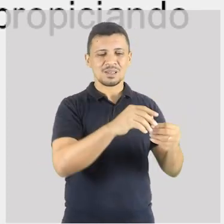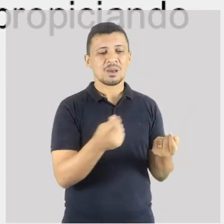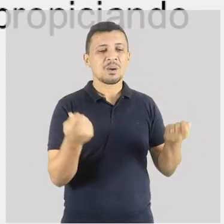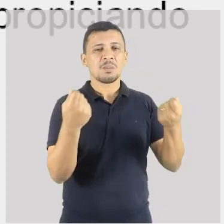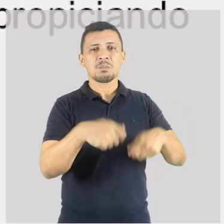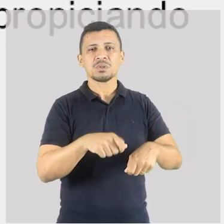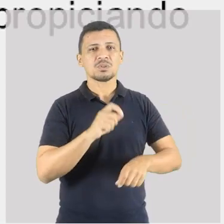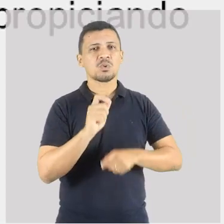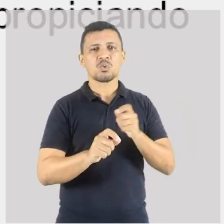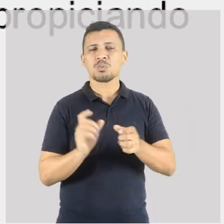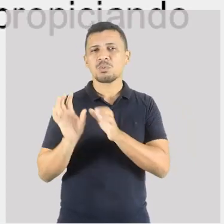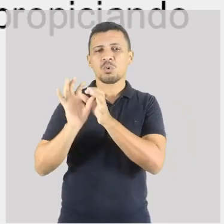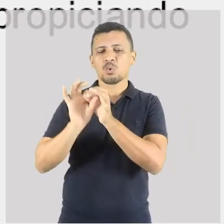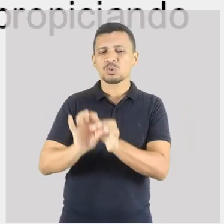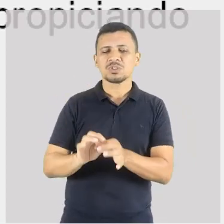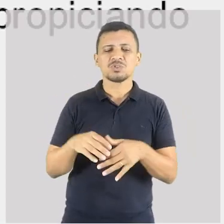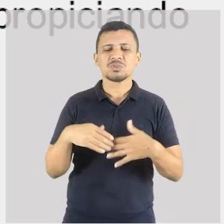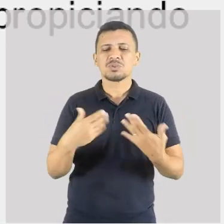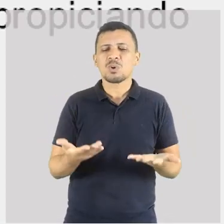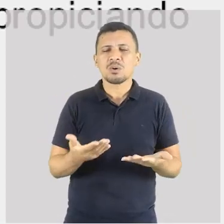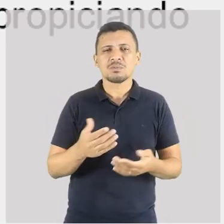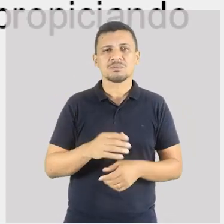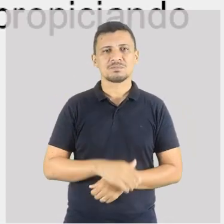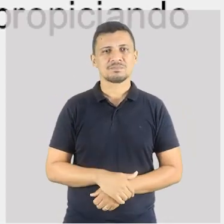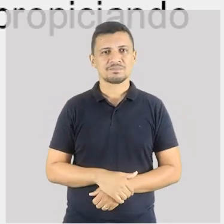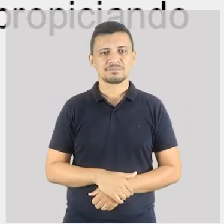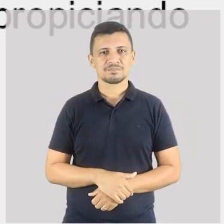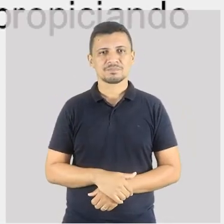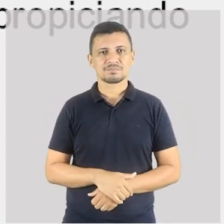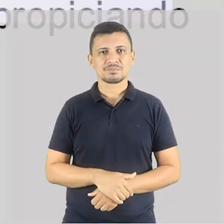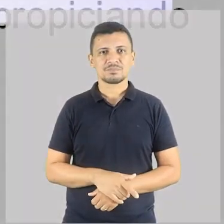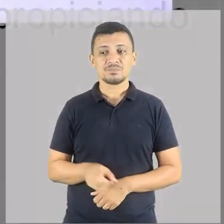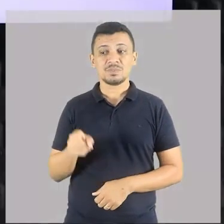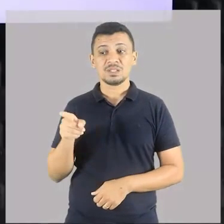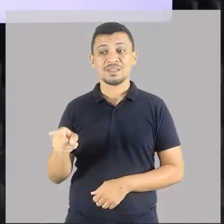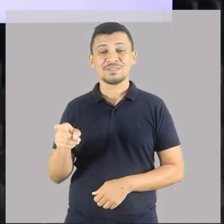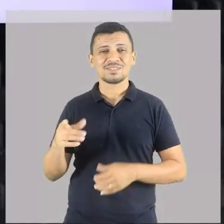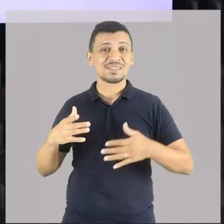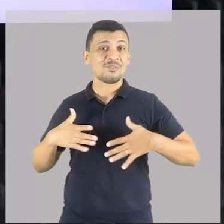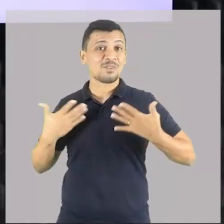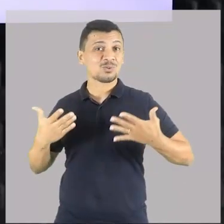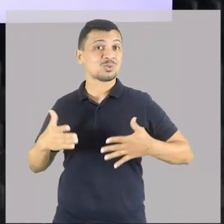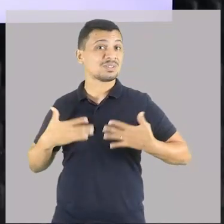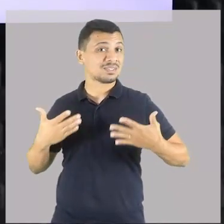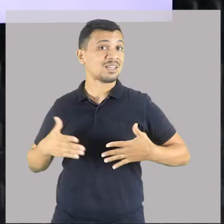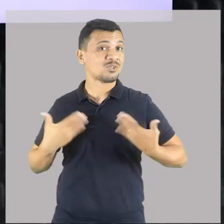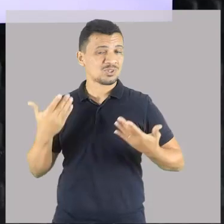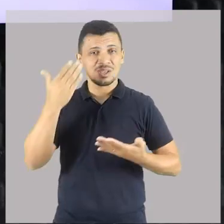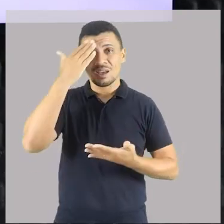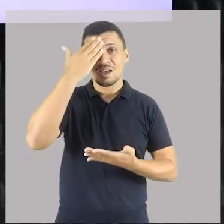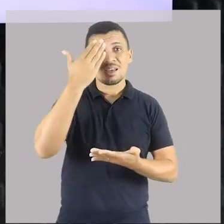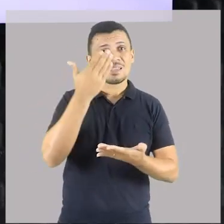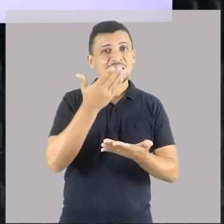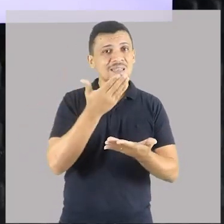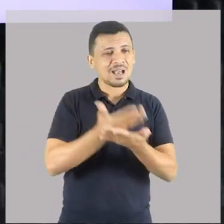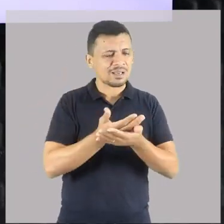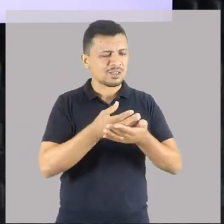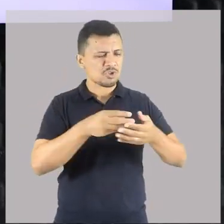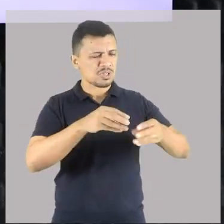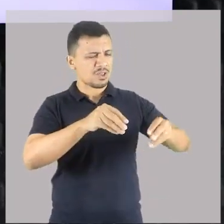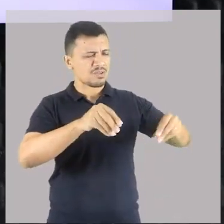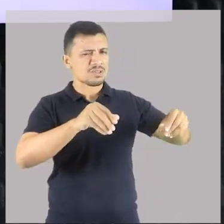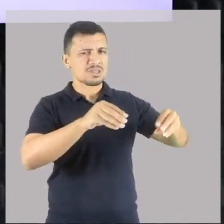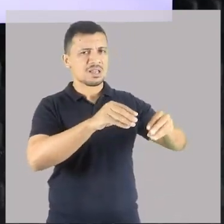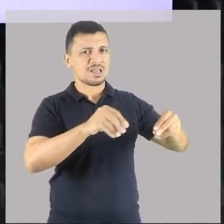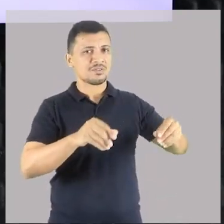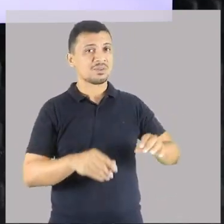expressão no contexto apresentado de, olha só, ele estava contente e acreditava nessa terra. O